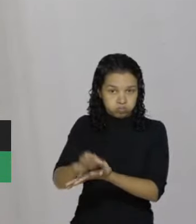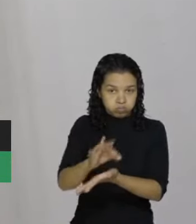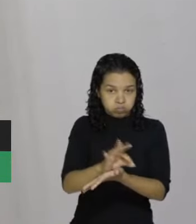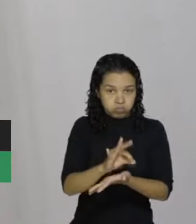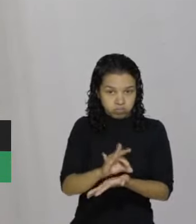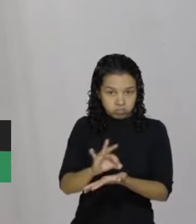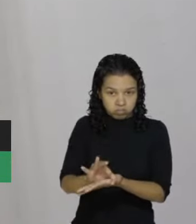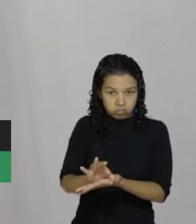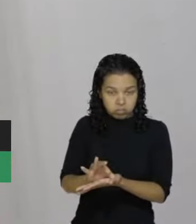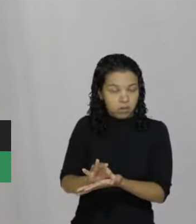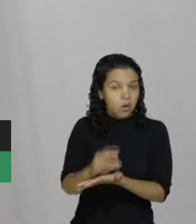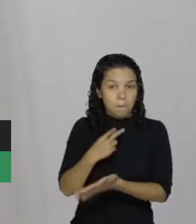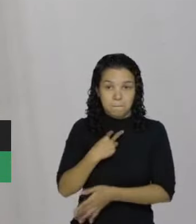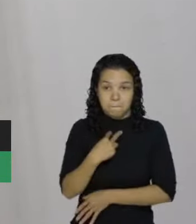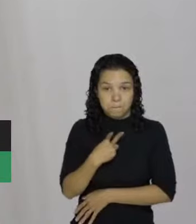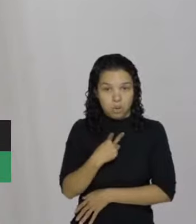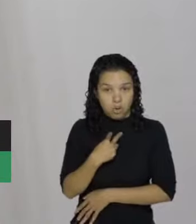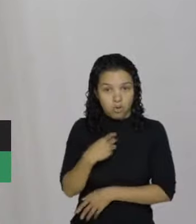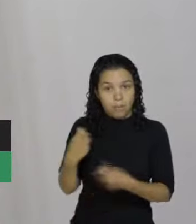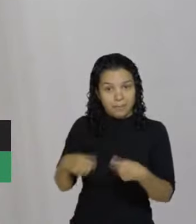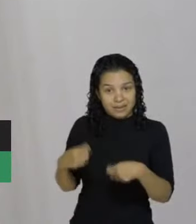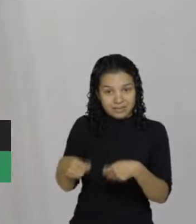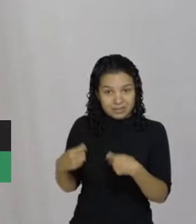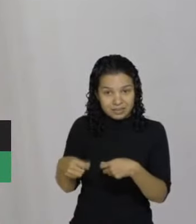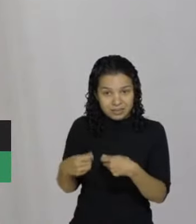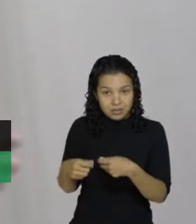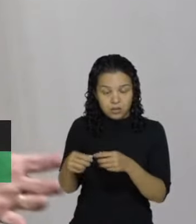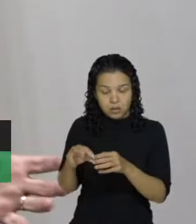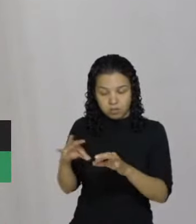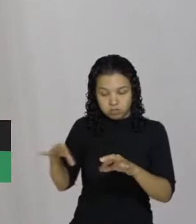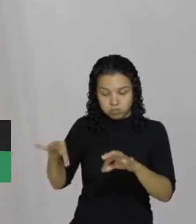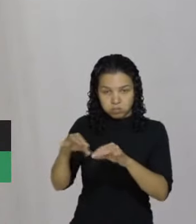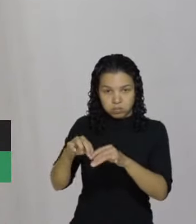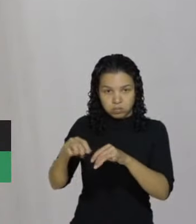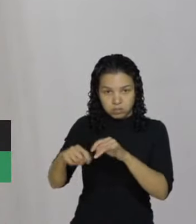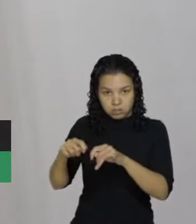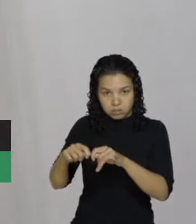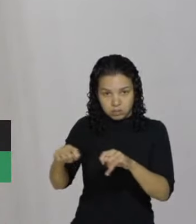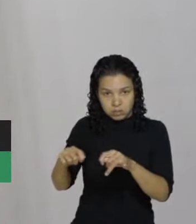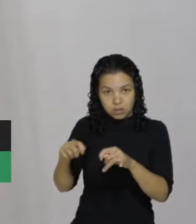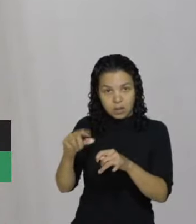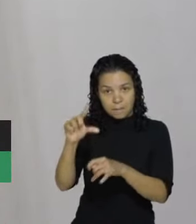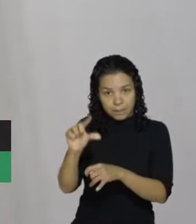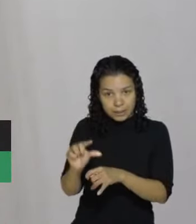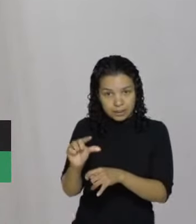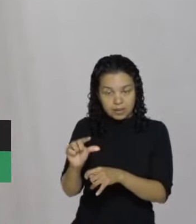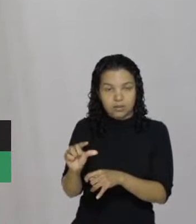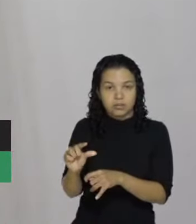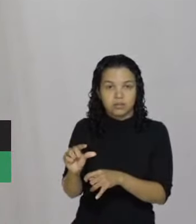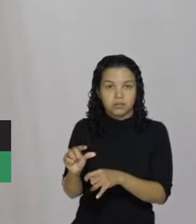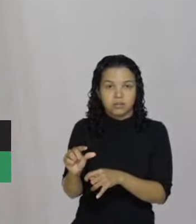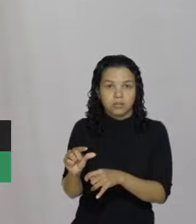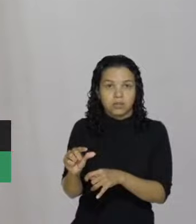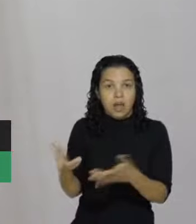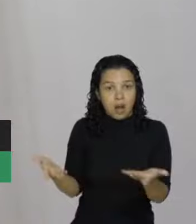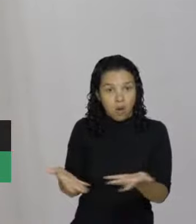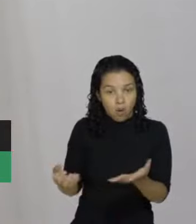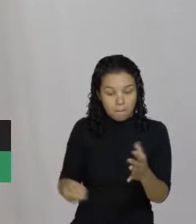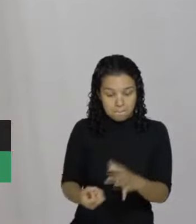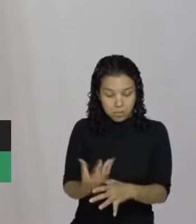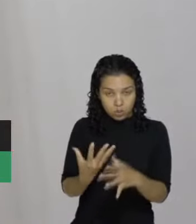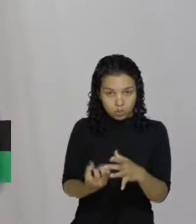entrar ali pacotadinho, pequenas quantidades, e não é o que vem acontecendo. E aí agora que saiu a produção do alho, que